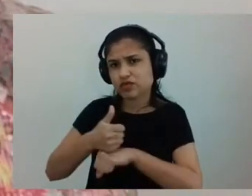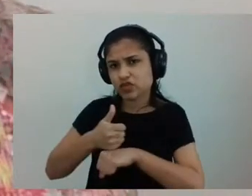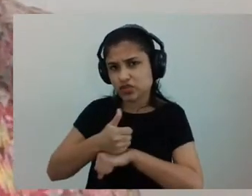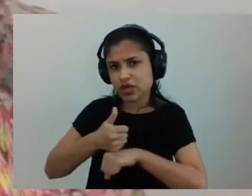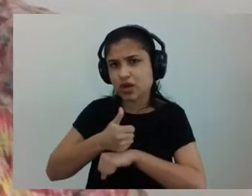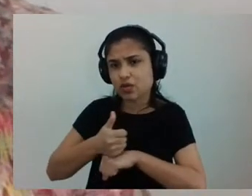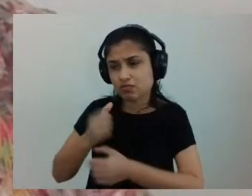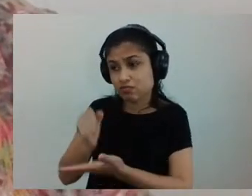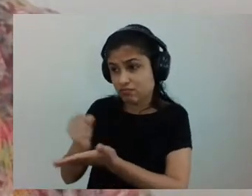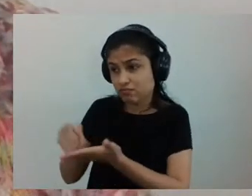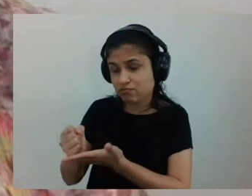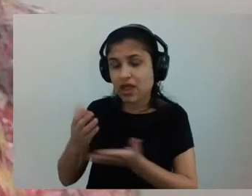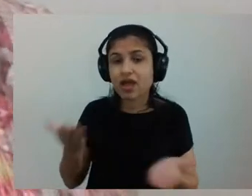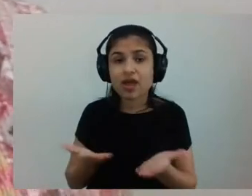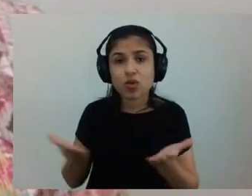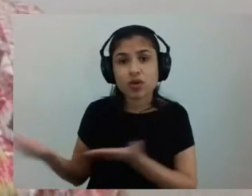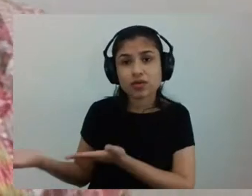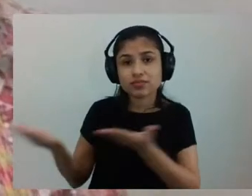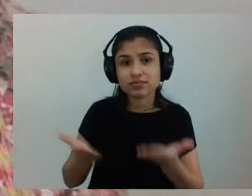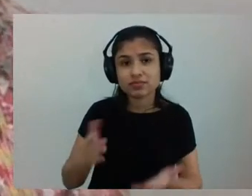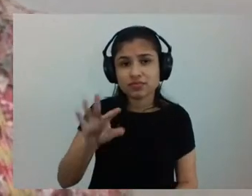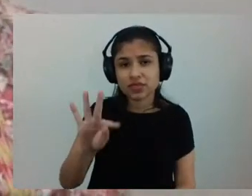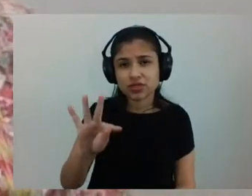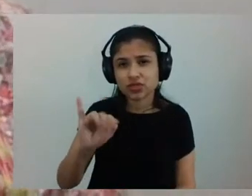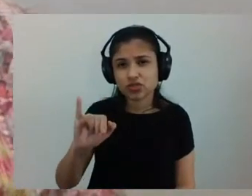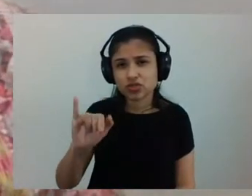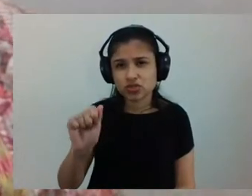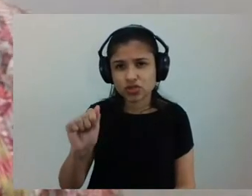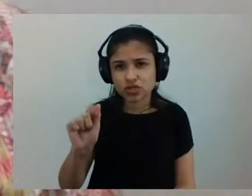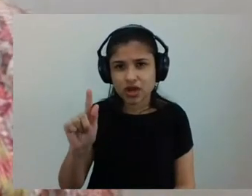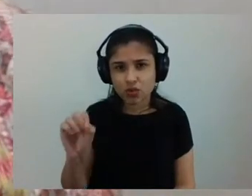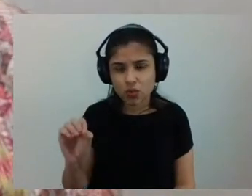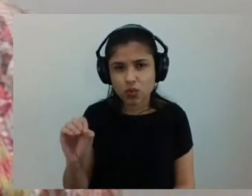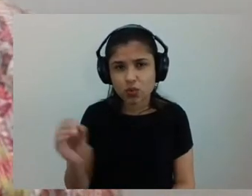palavra ao professor Tiago.